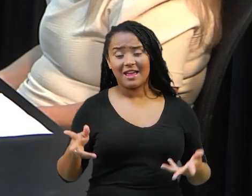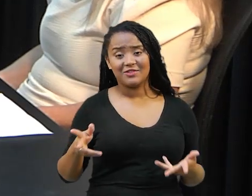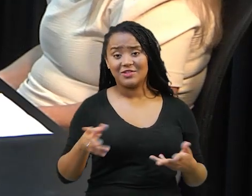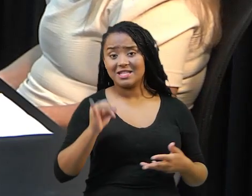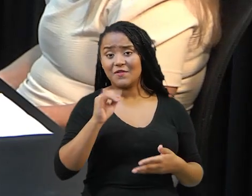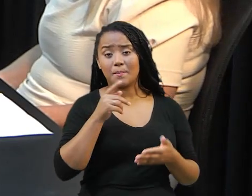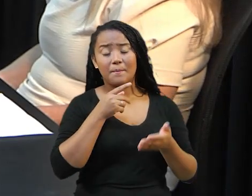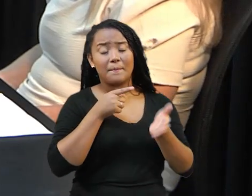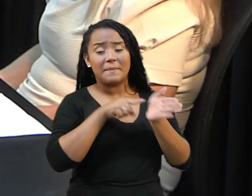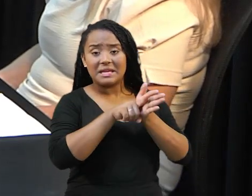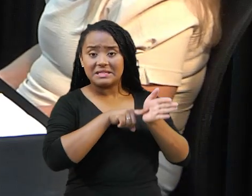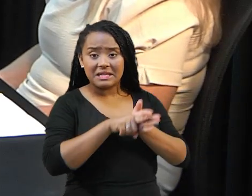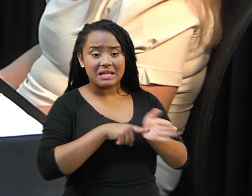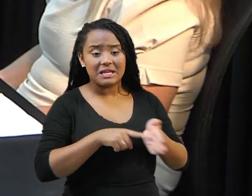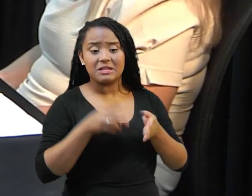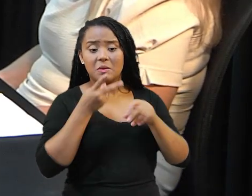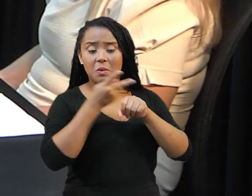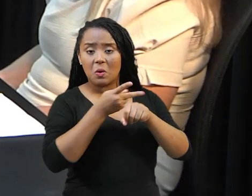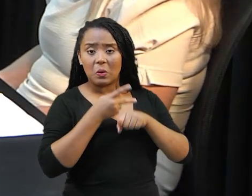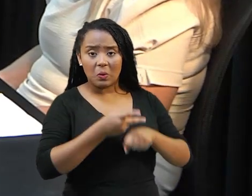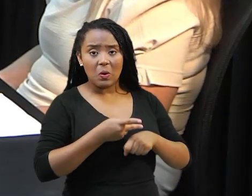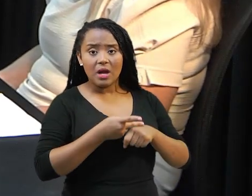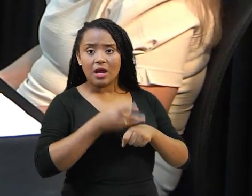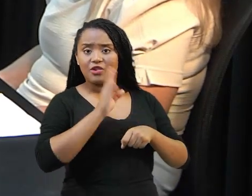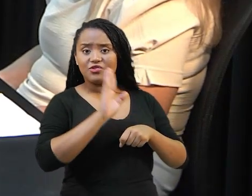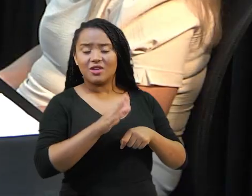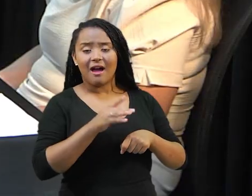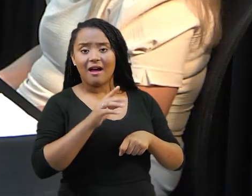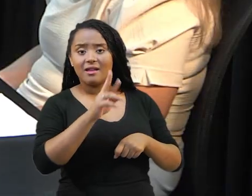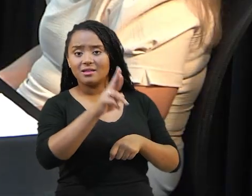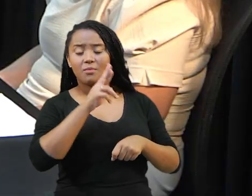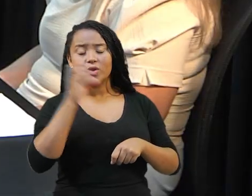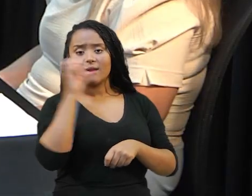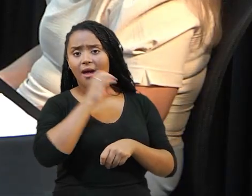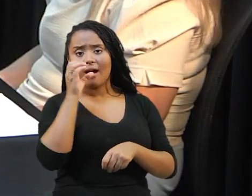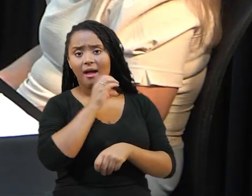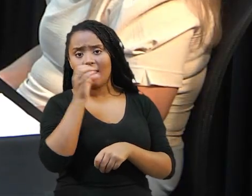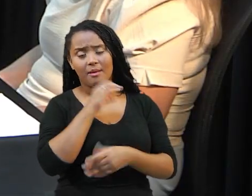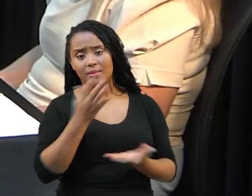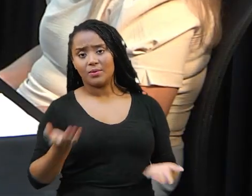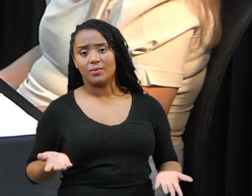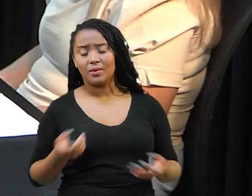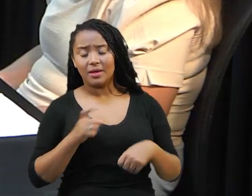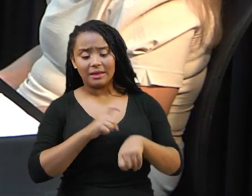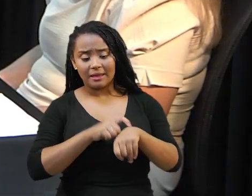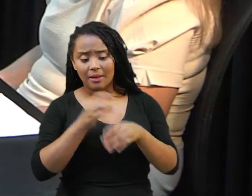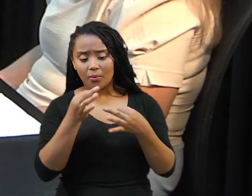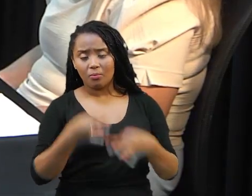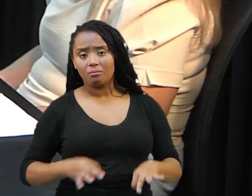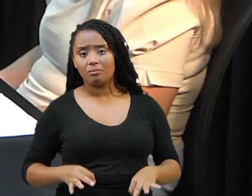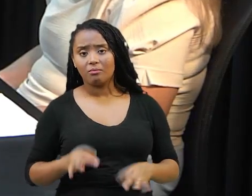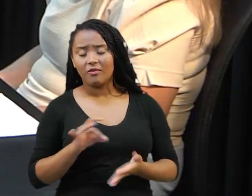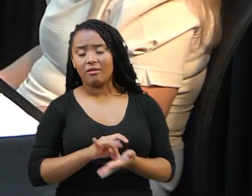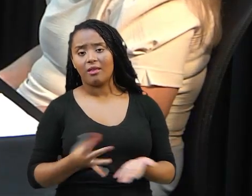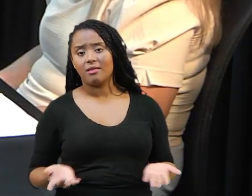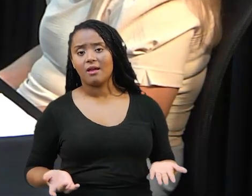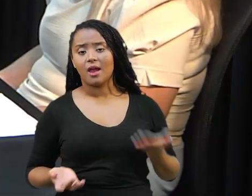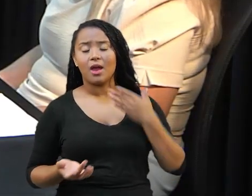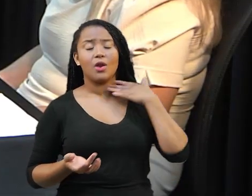praticamente. A gente vai nos congressos para a gente ter conviver com as pessoas e